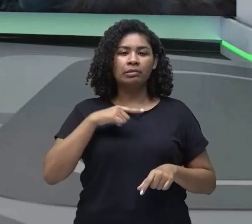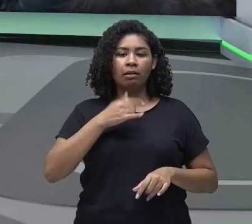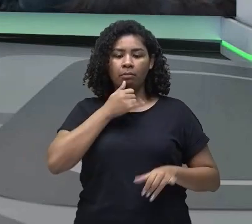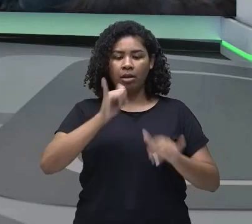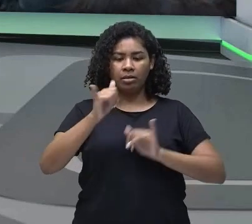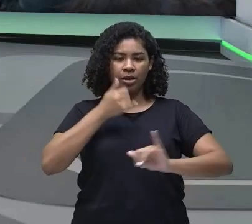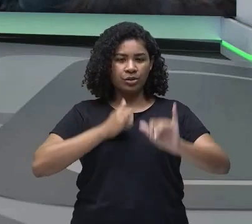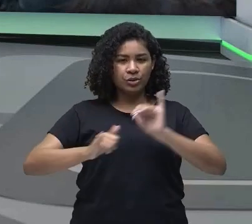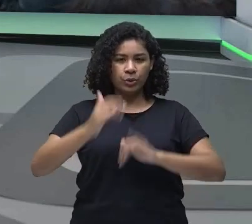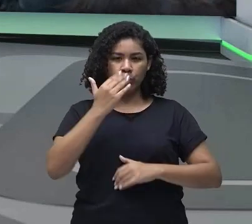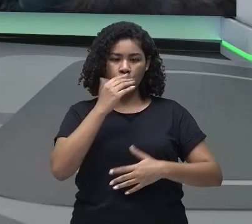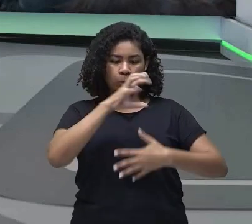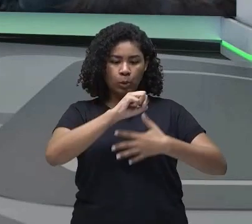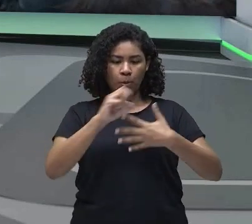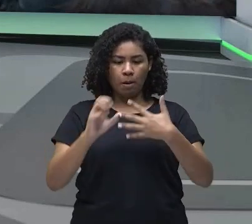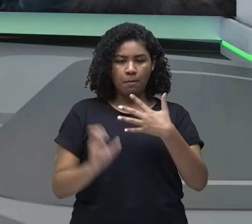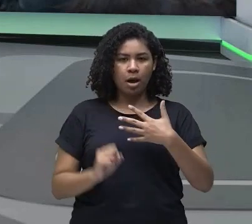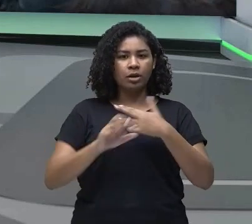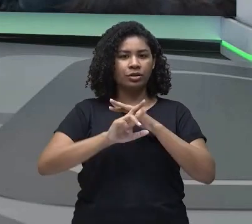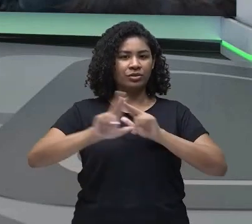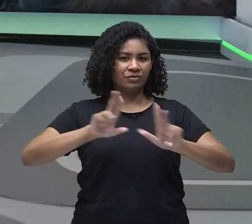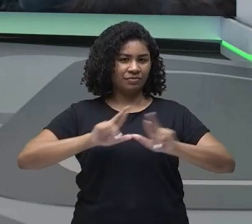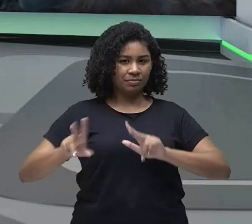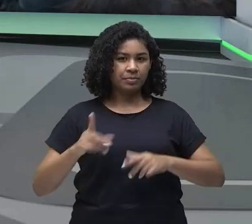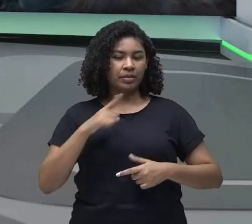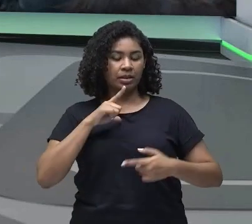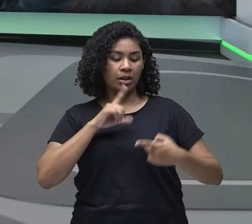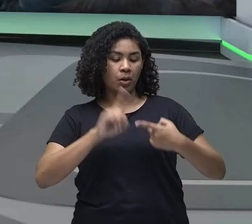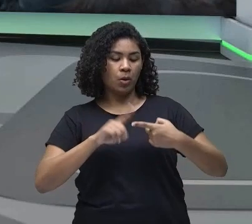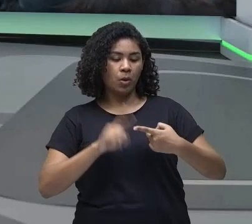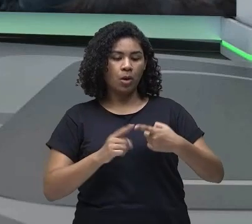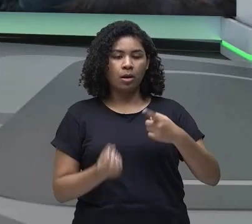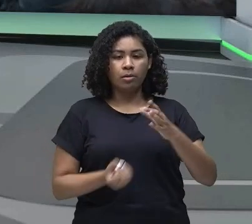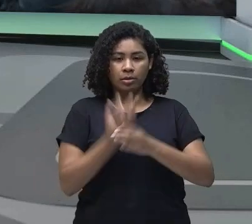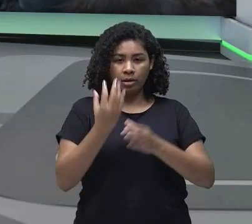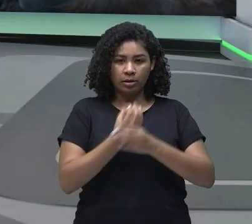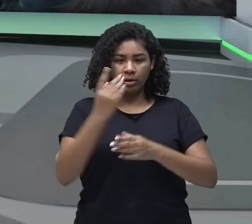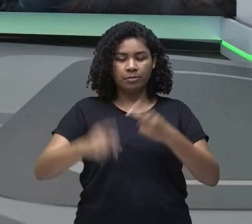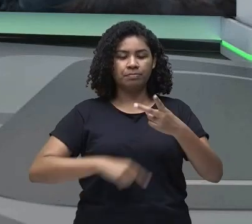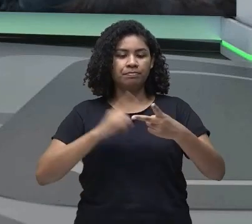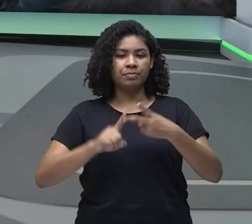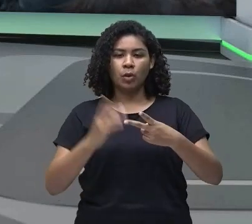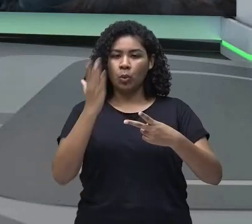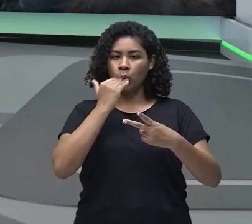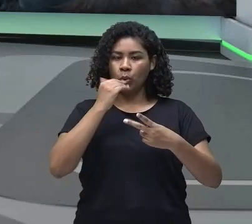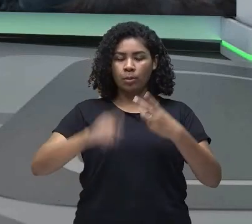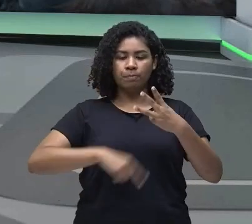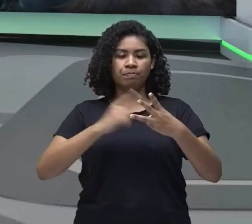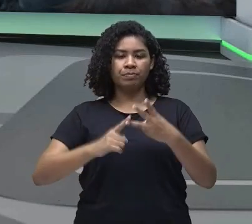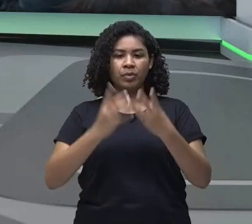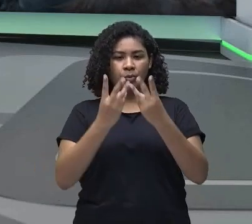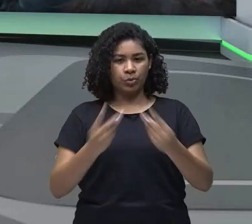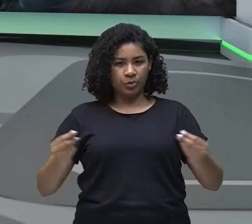da cadeia alimentar, como produtores, consumidores e decompositores,